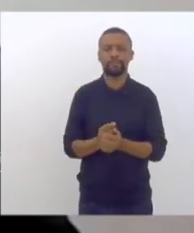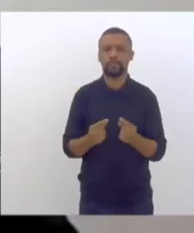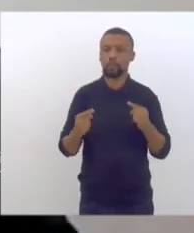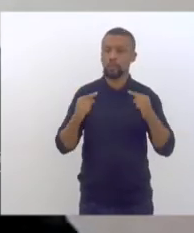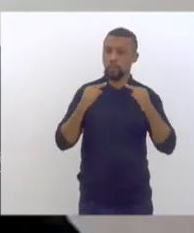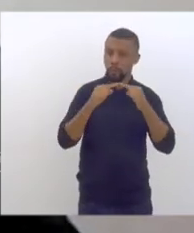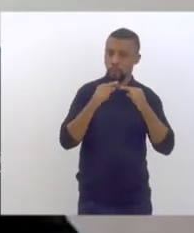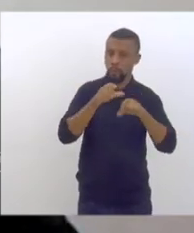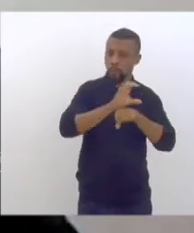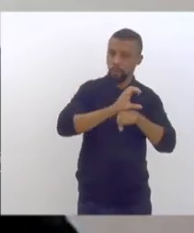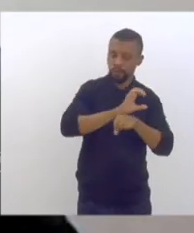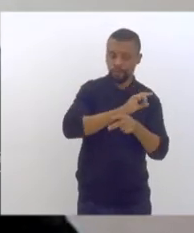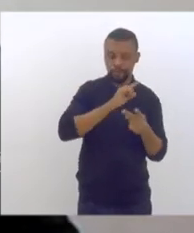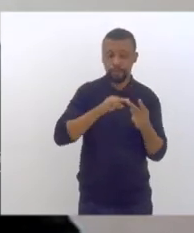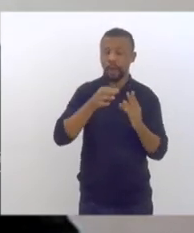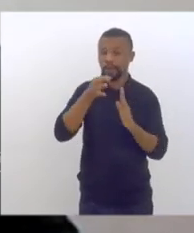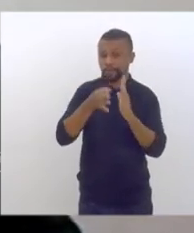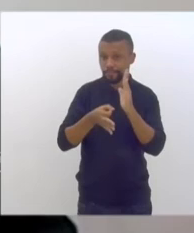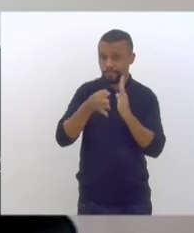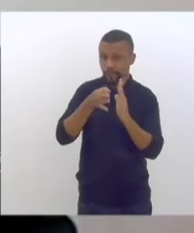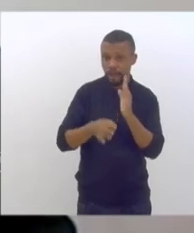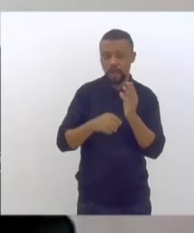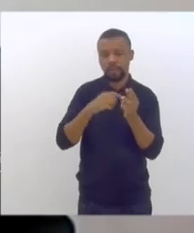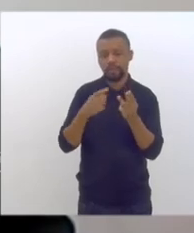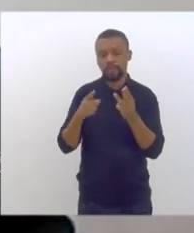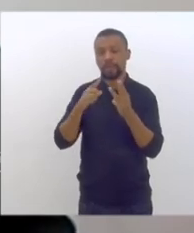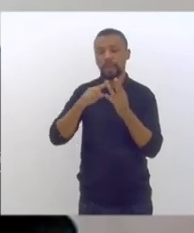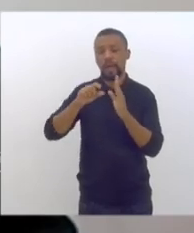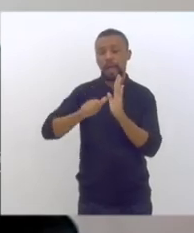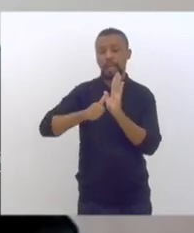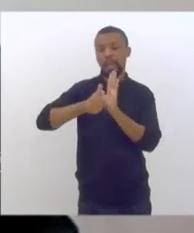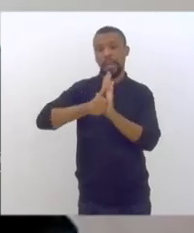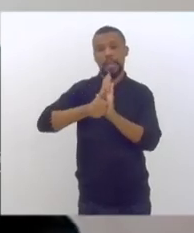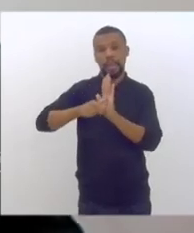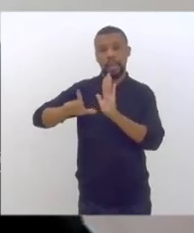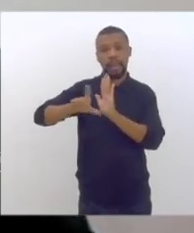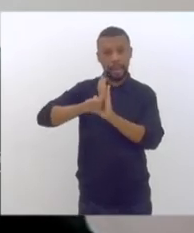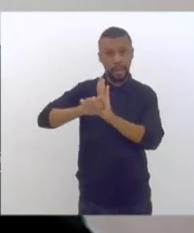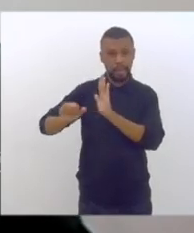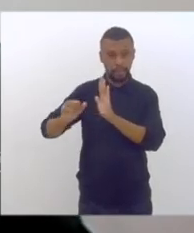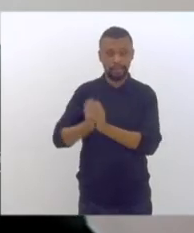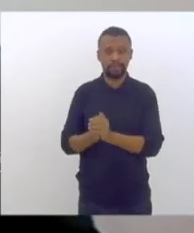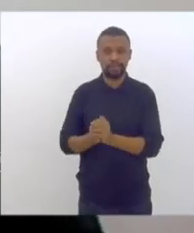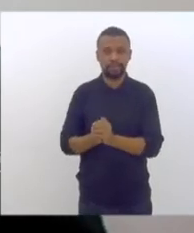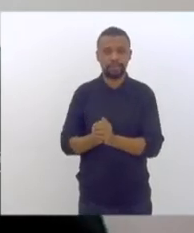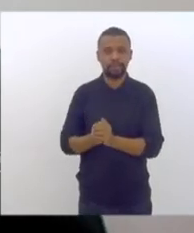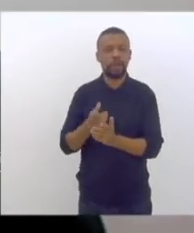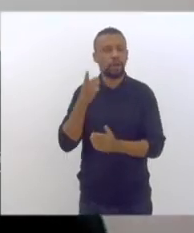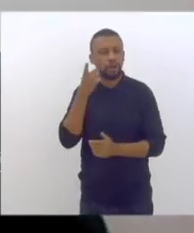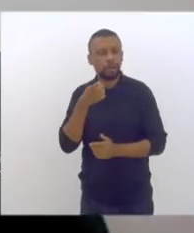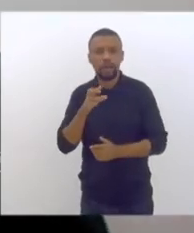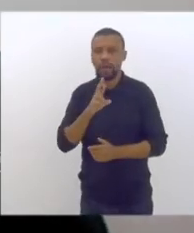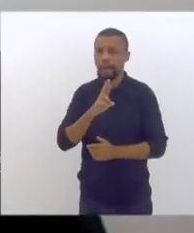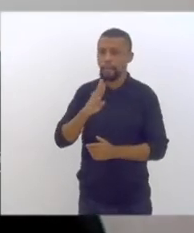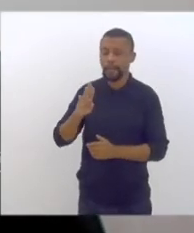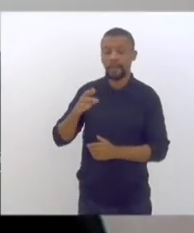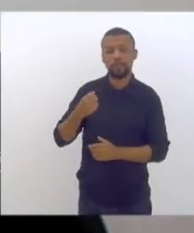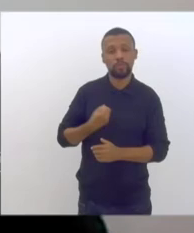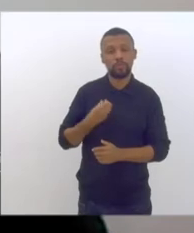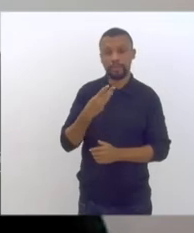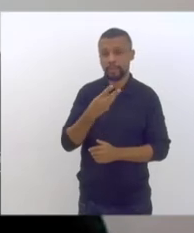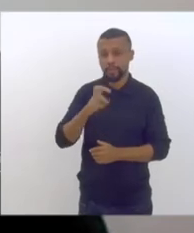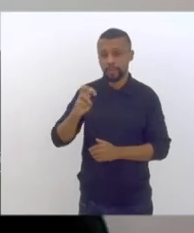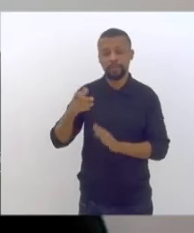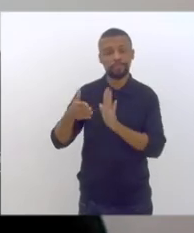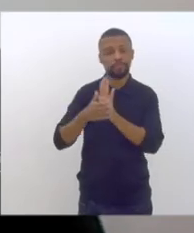juridicidade legalidade com emendas relatoria do deputado Rodrigo Bacelar 35 da pauta